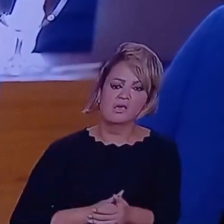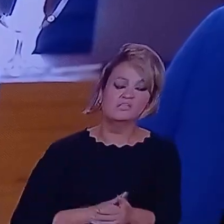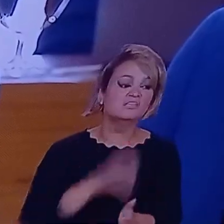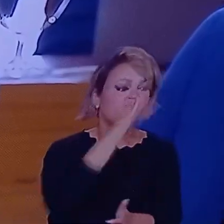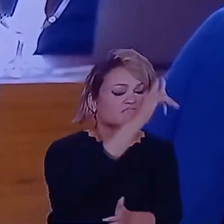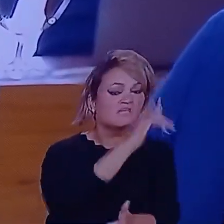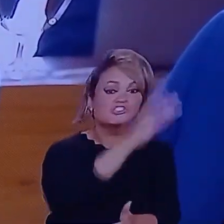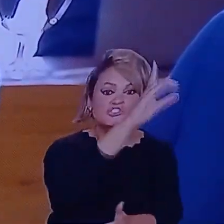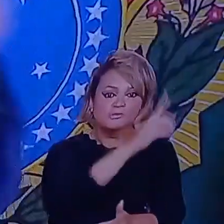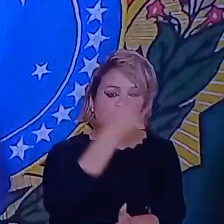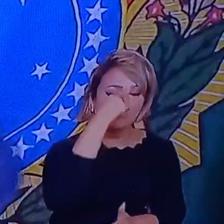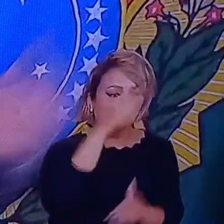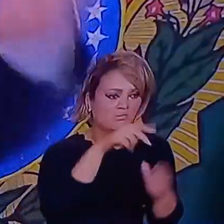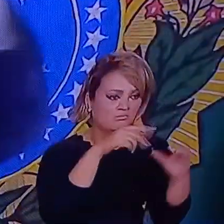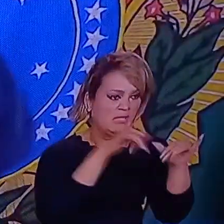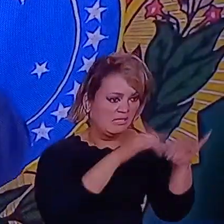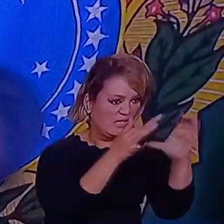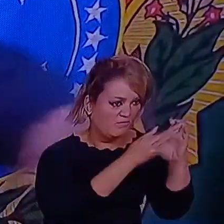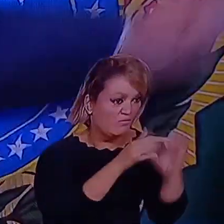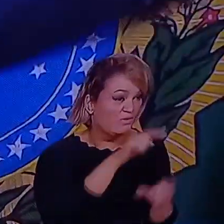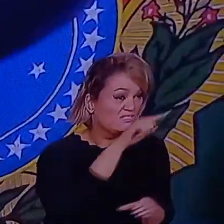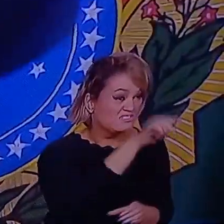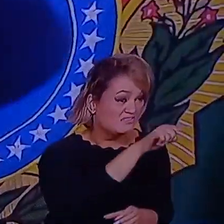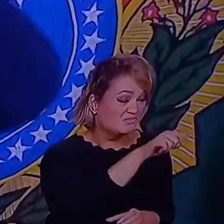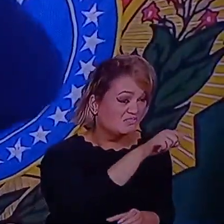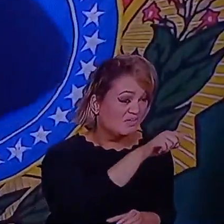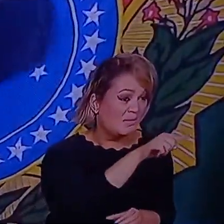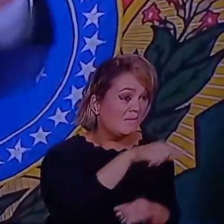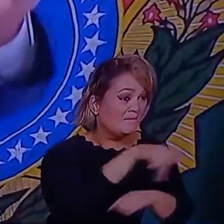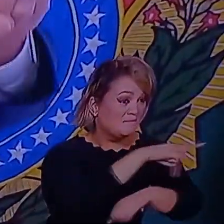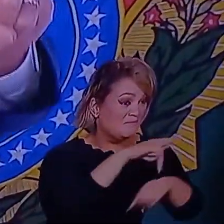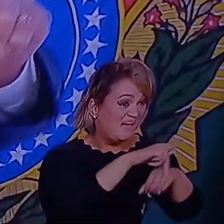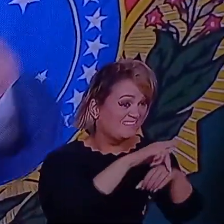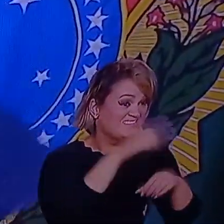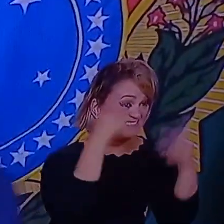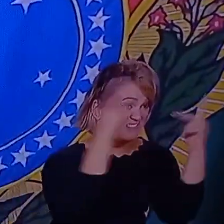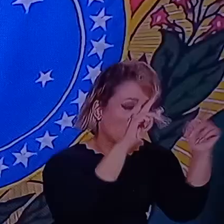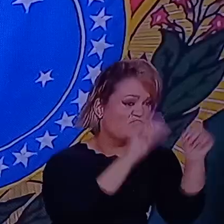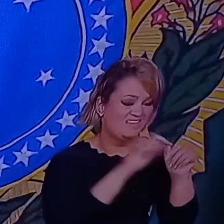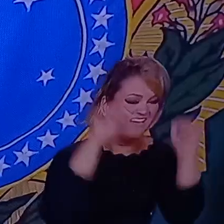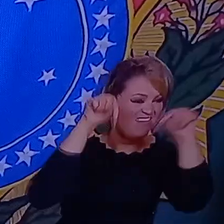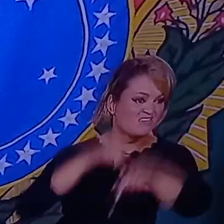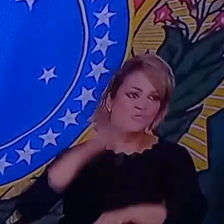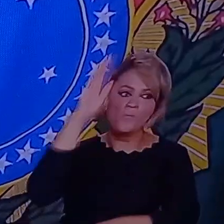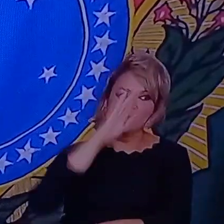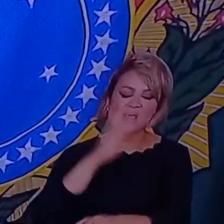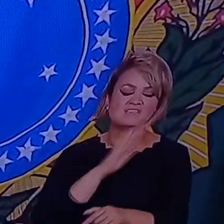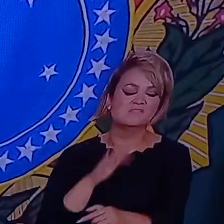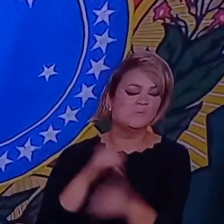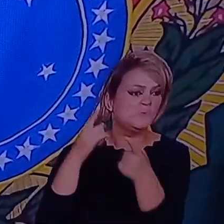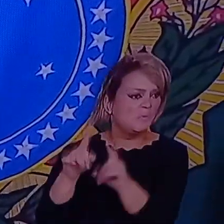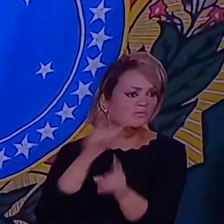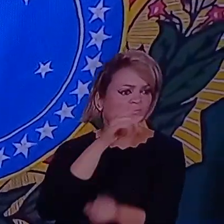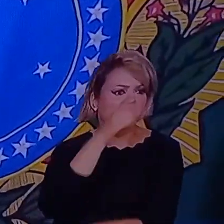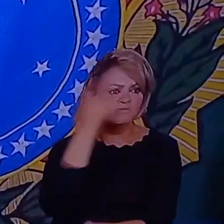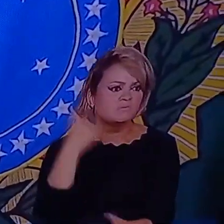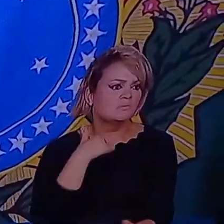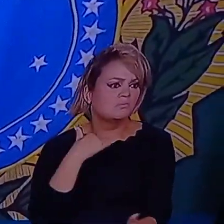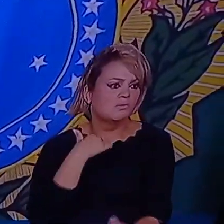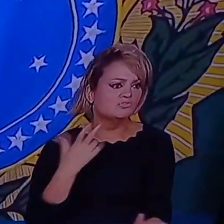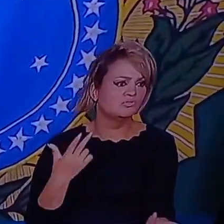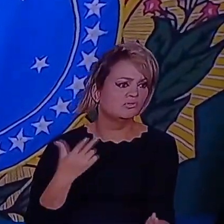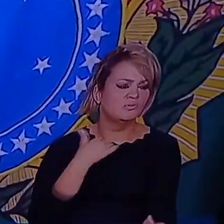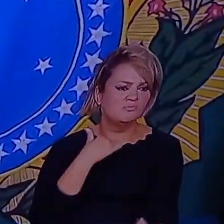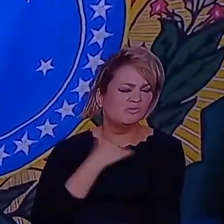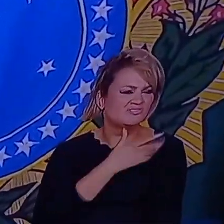do Carrefour, se eles quiserem fazer isso no seu país de origem, que faça. Mas nesse país aqui, a gente não vai